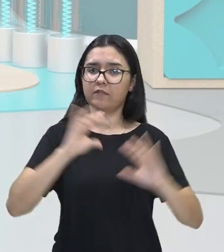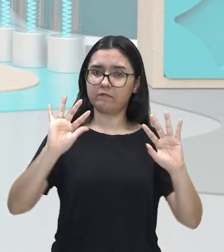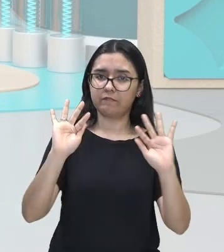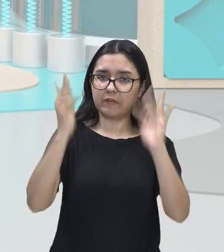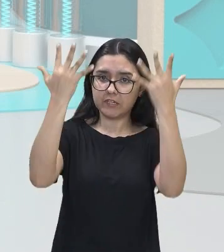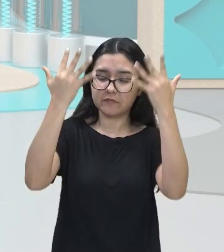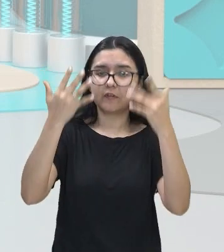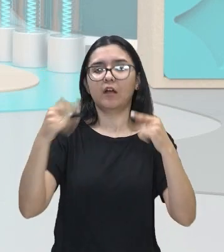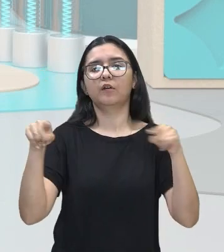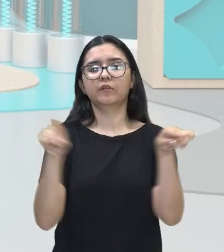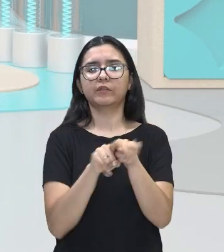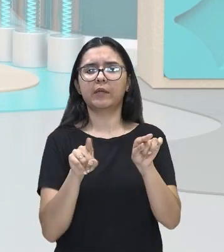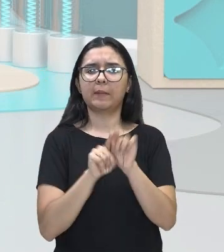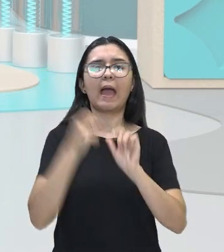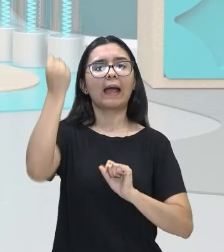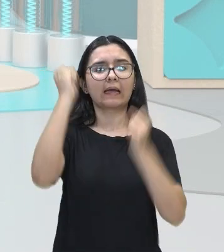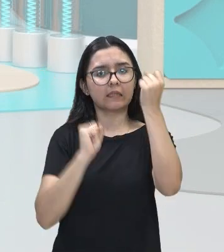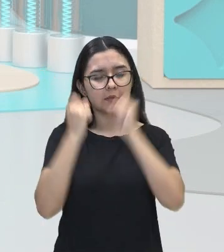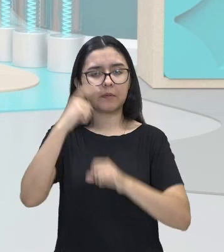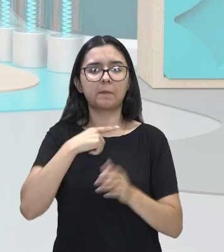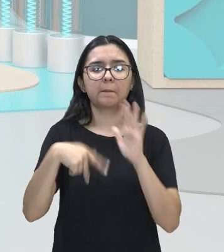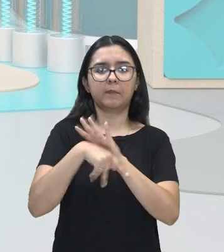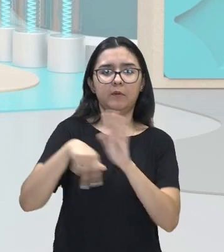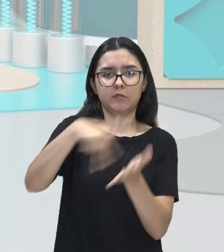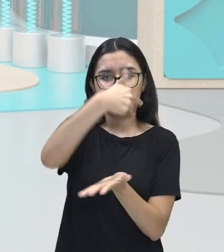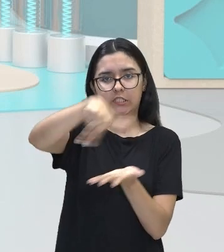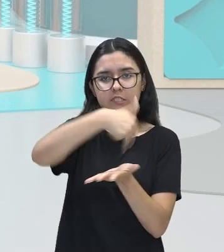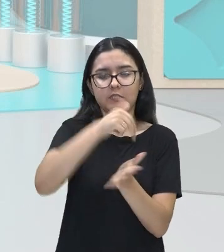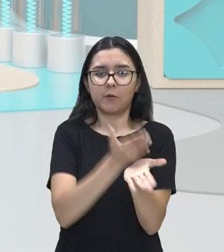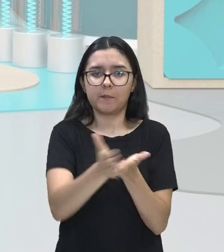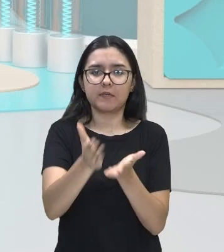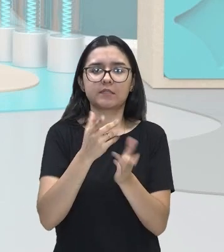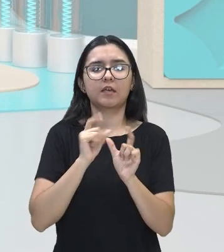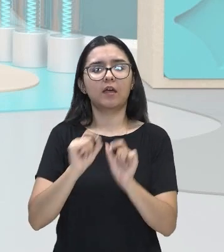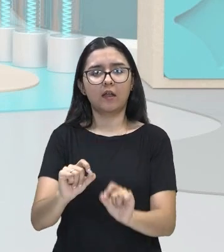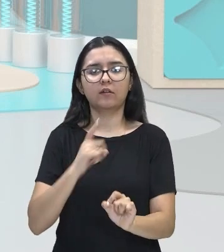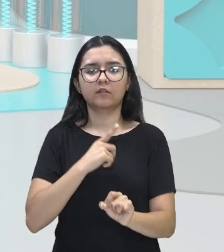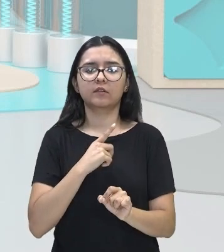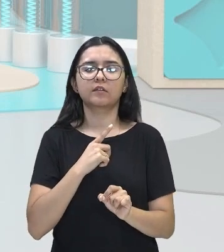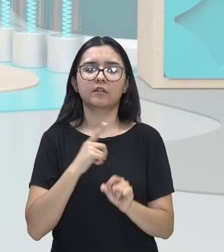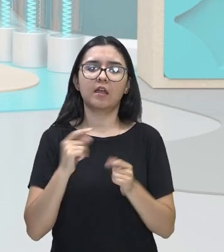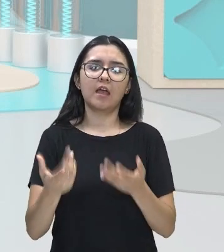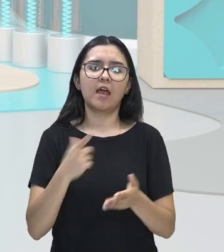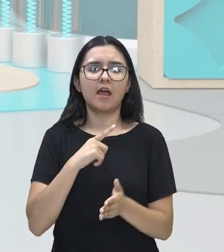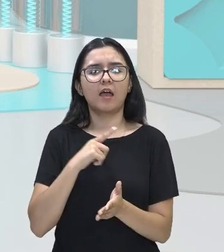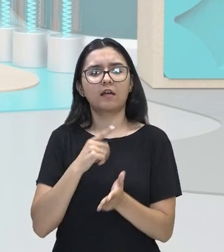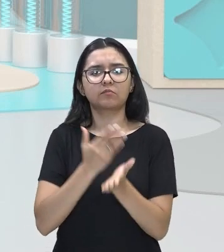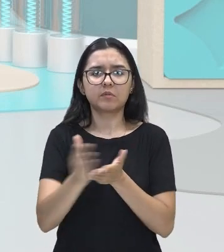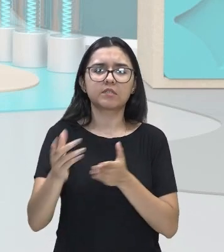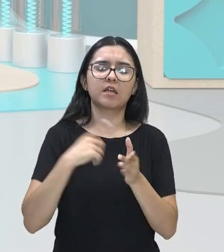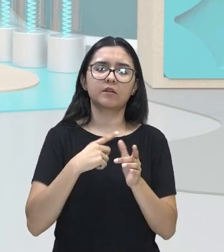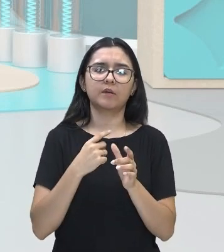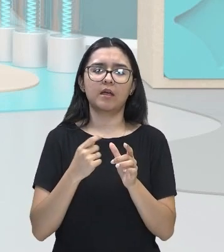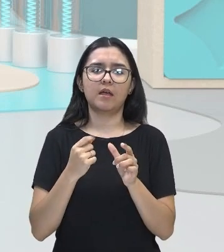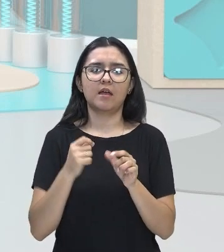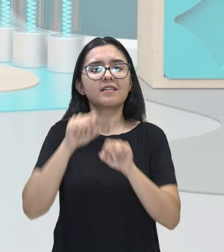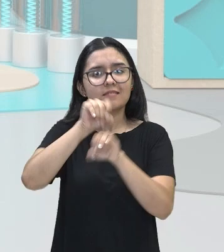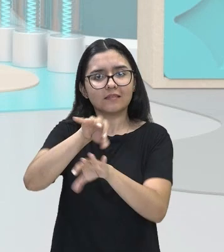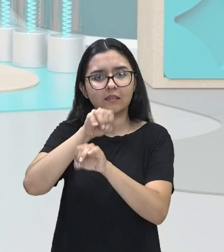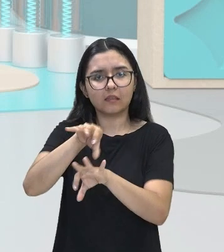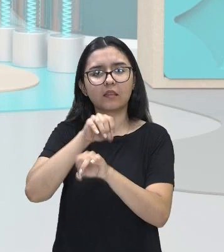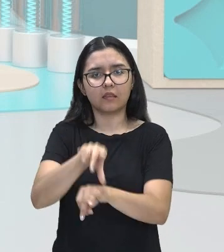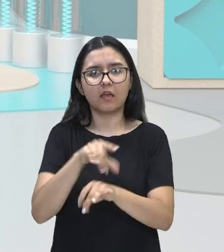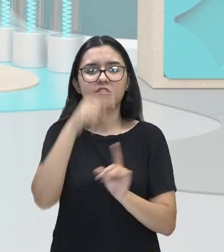festivais, né, as academias de dança começaram a aprofundar aí o ensino desses